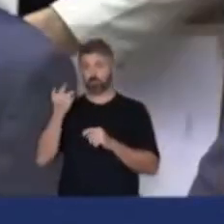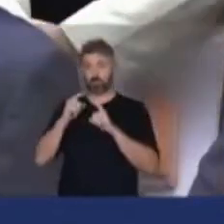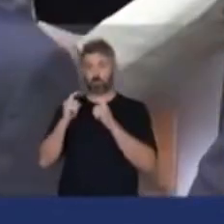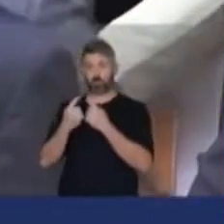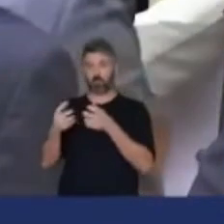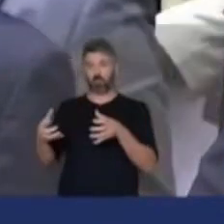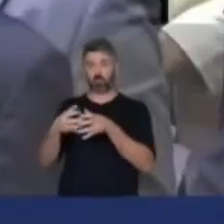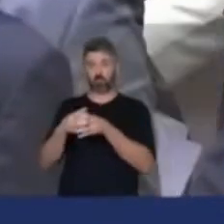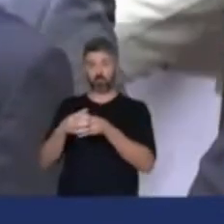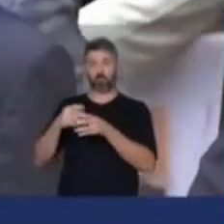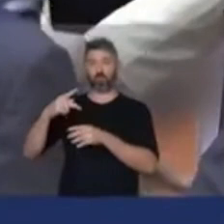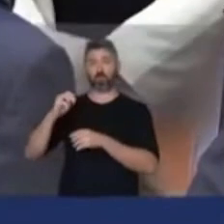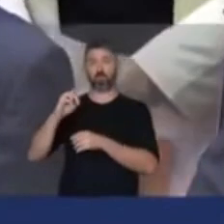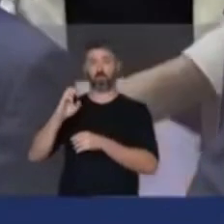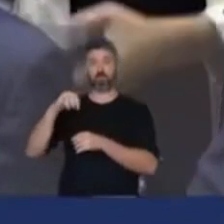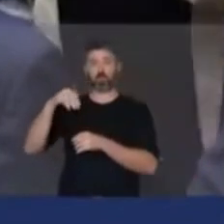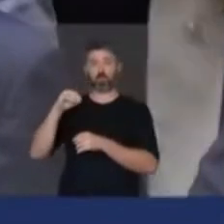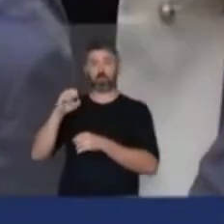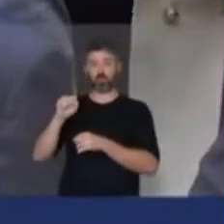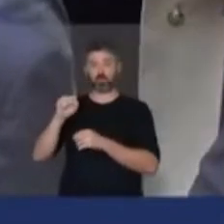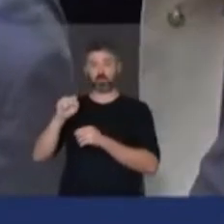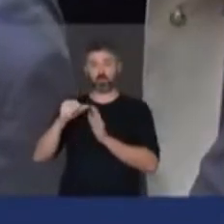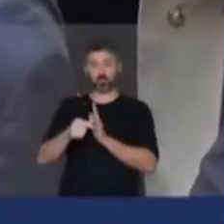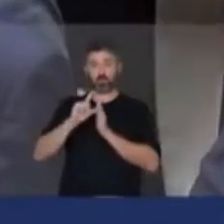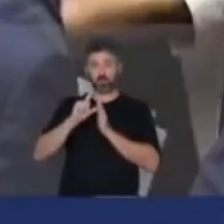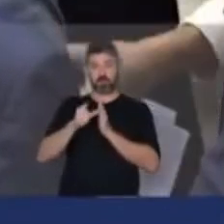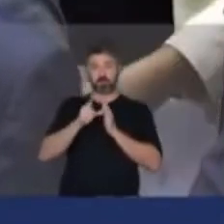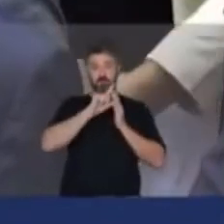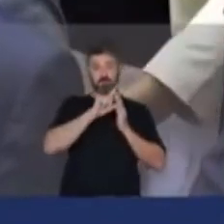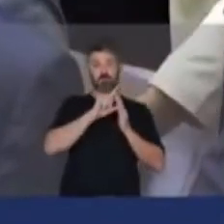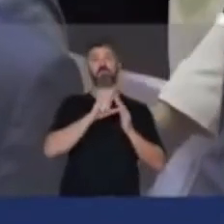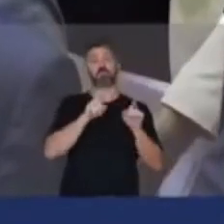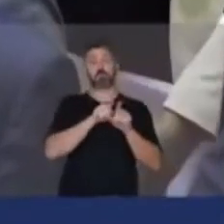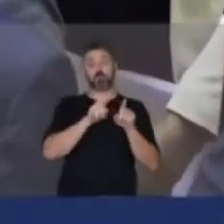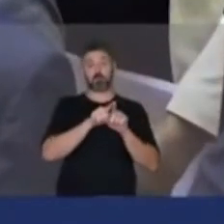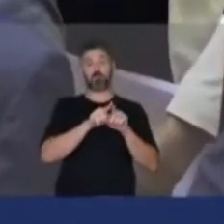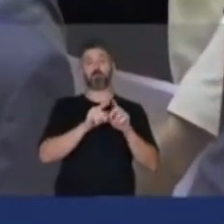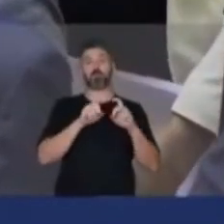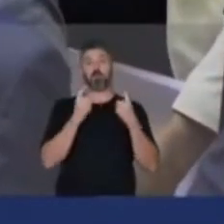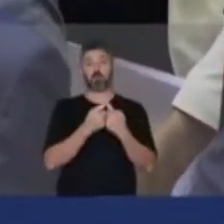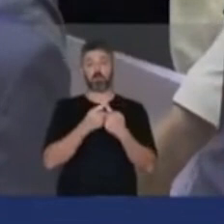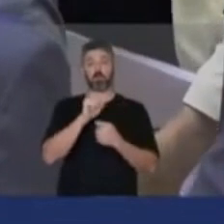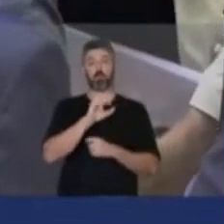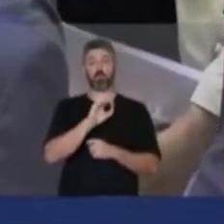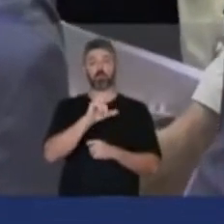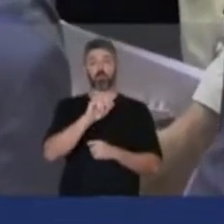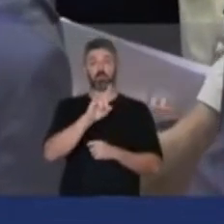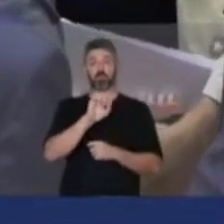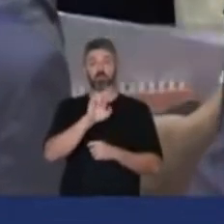aí existem questões intracapitalistas é que nem a coisa lá do táxi do Uber na discussão que teve na época